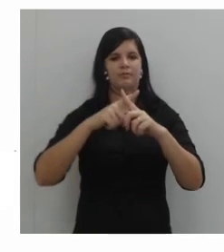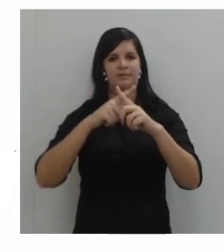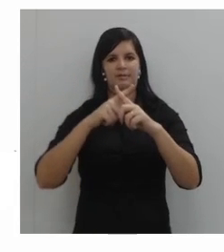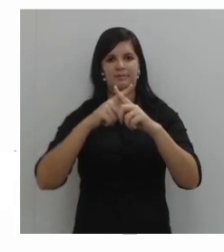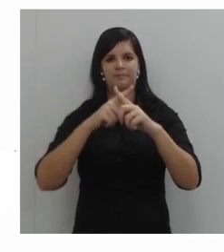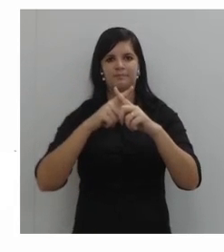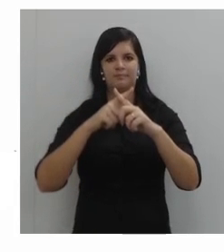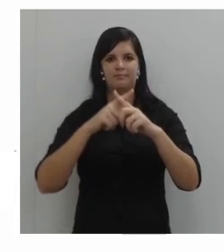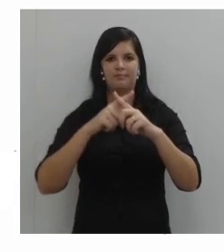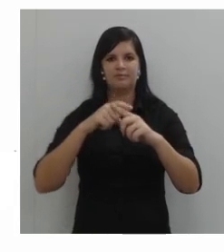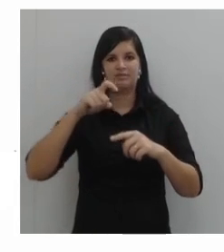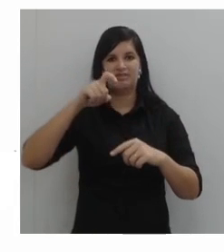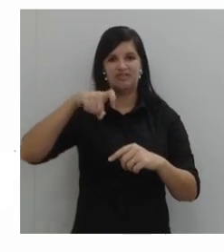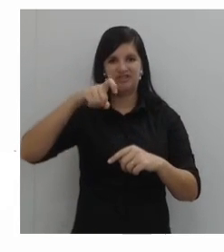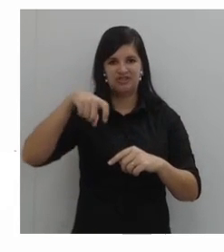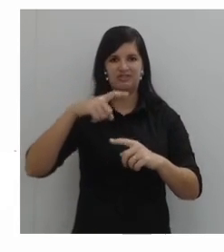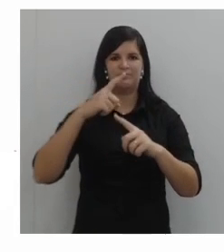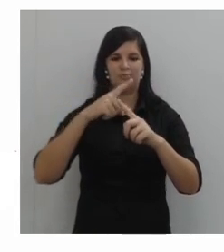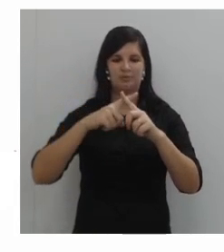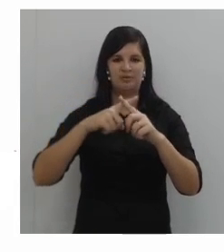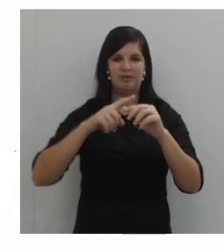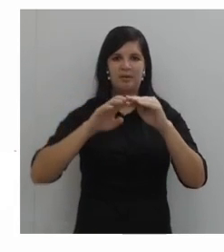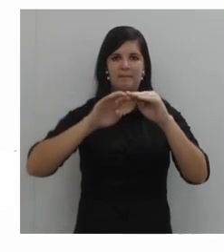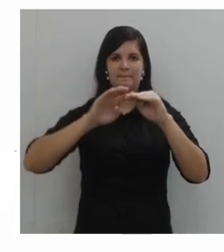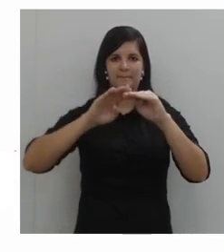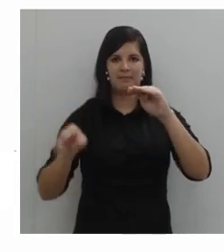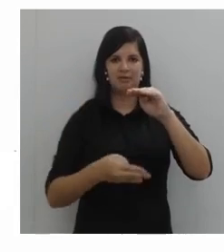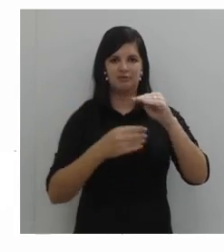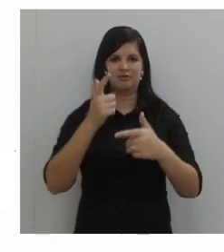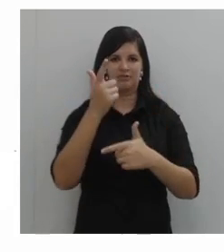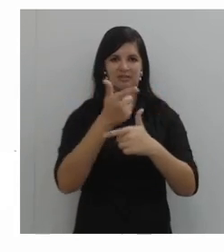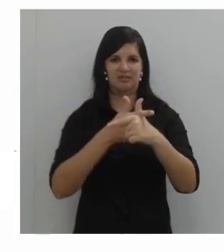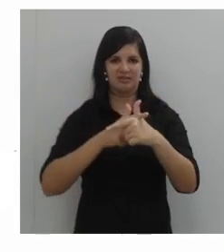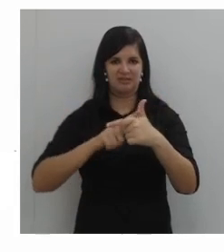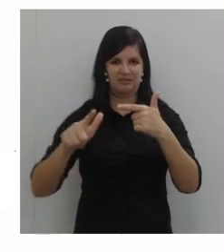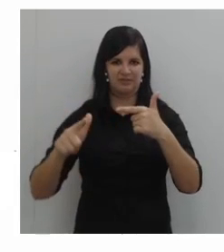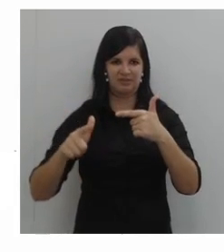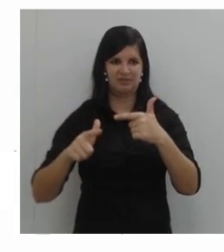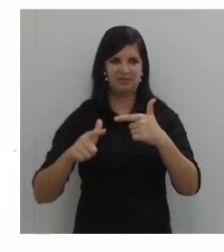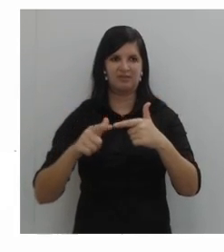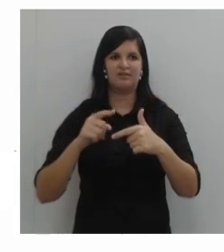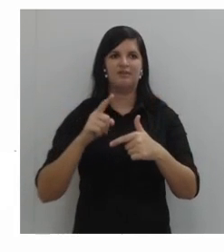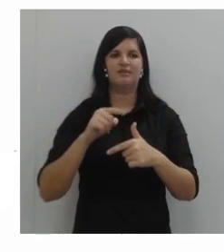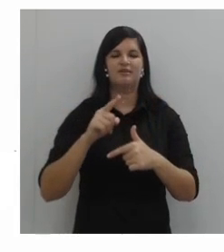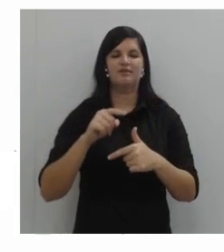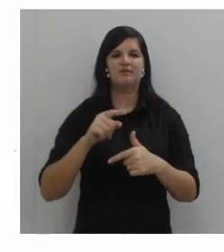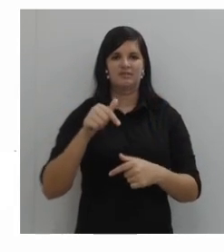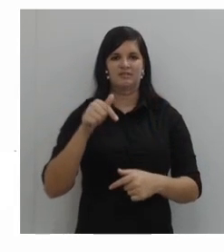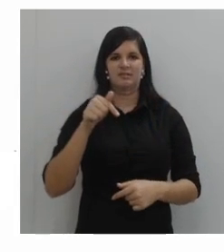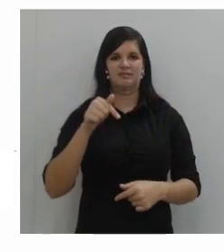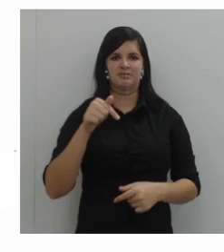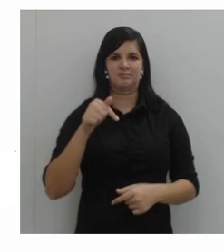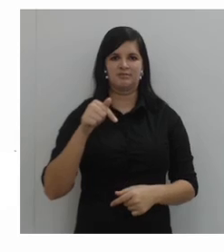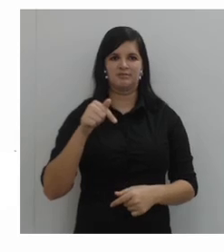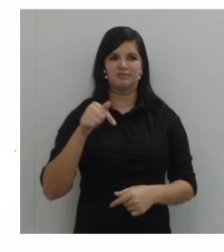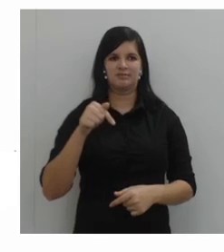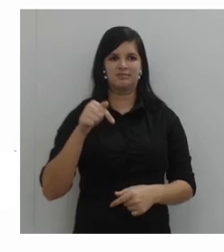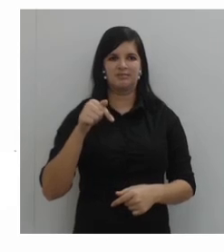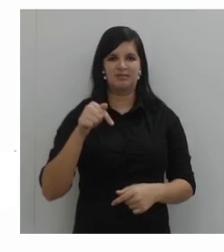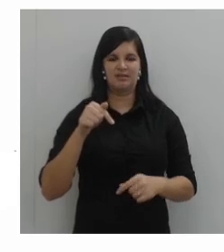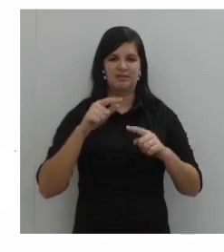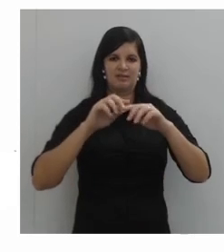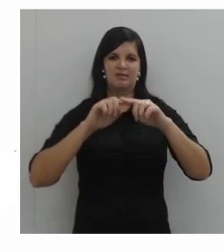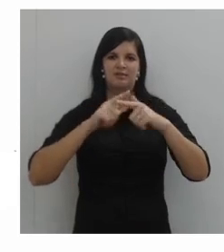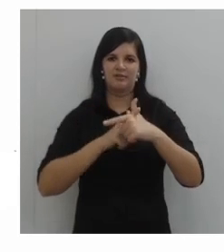quem multiplica o x vai ficar embaixo dividindo. E quem vai multiplicar o x aqui nesse caso é o 7. Então, o 7 vai ficar